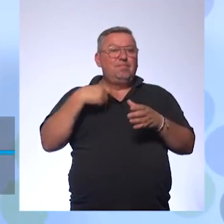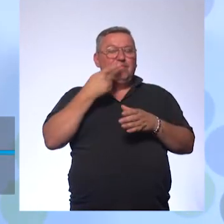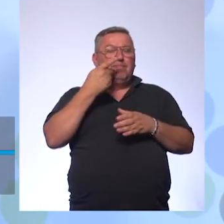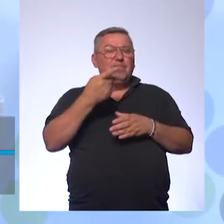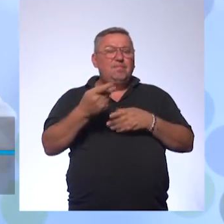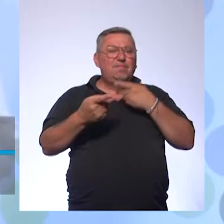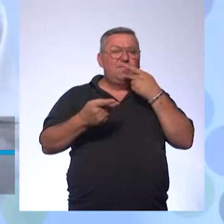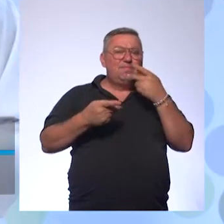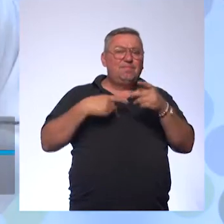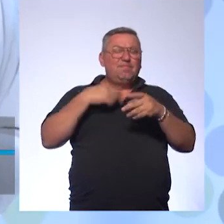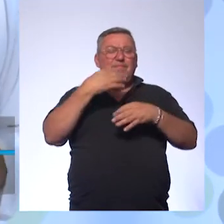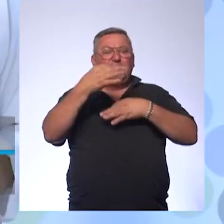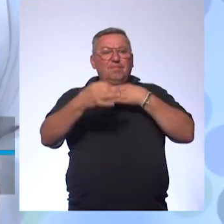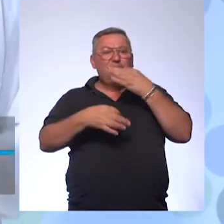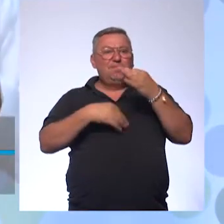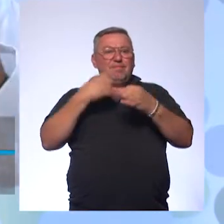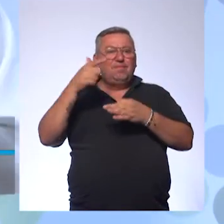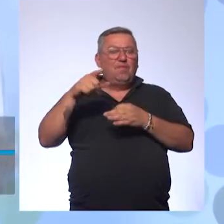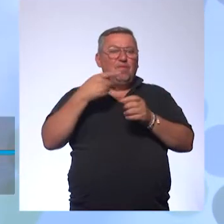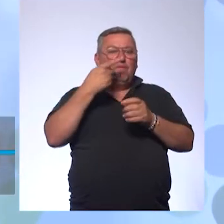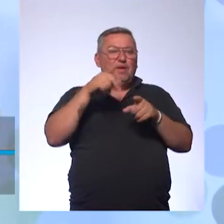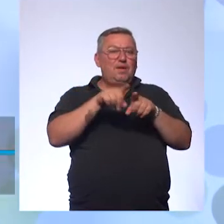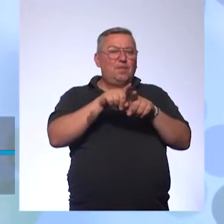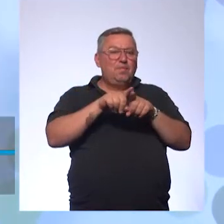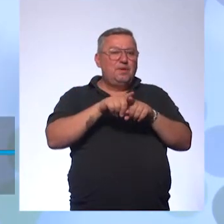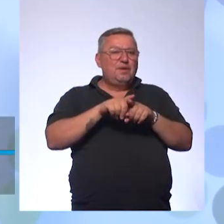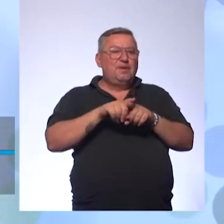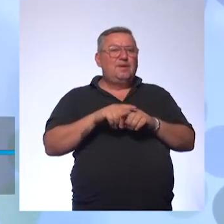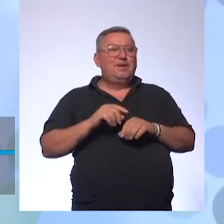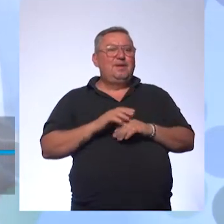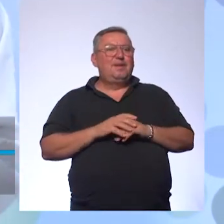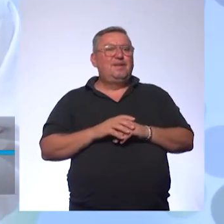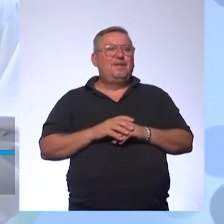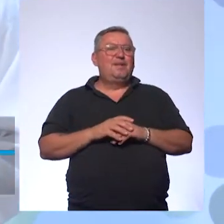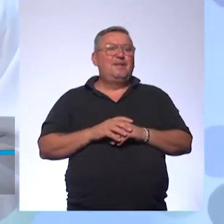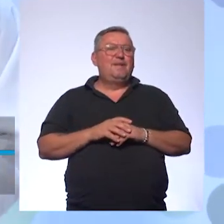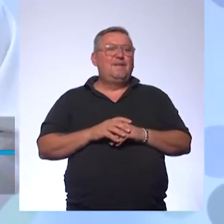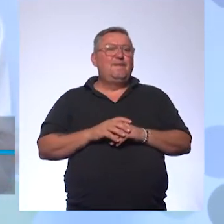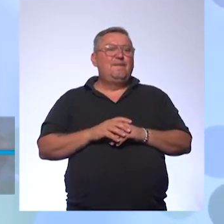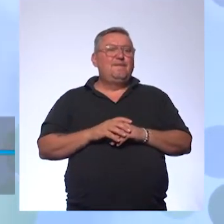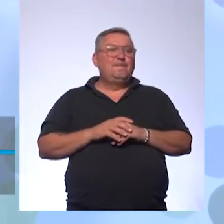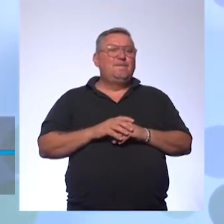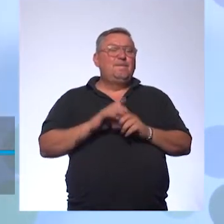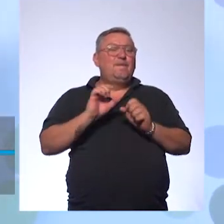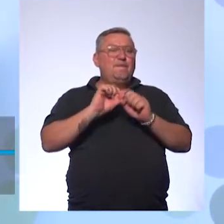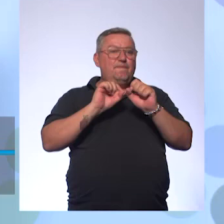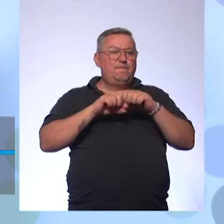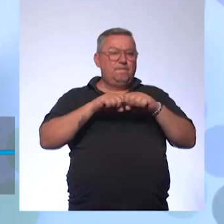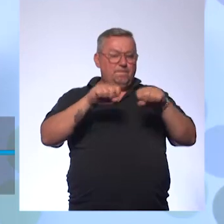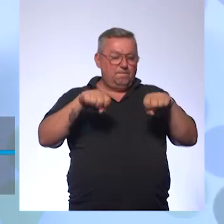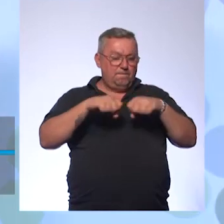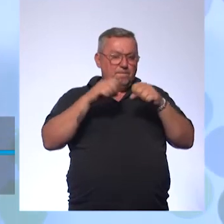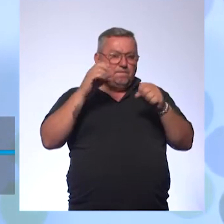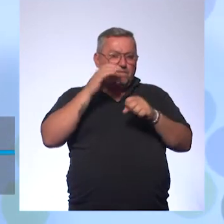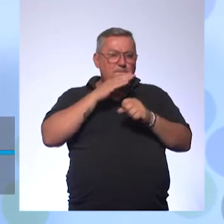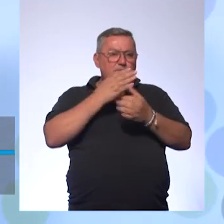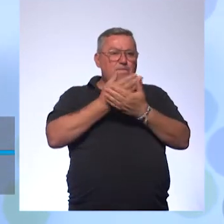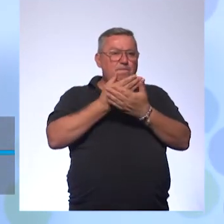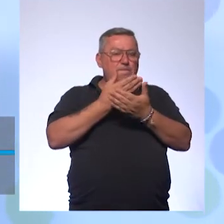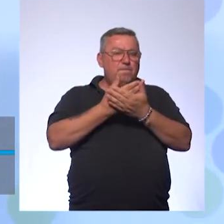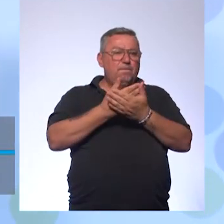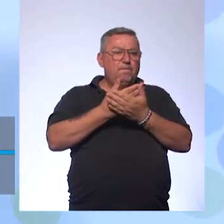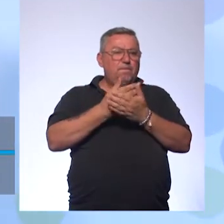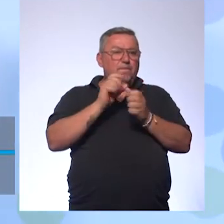climáticos. Tá bom? Então aí é assim que a gente fecha essa aula. Tá bom? Tem algum abracinho para mandar aí? Vou dar um abraço